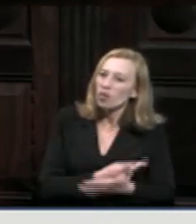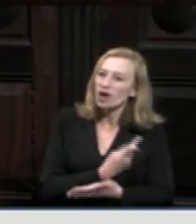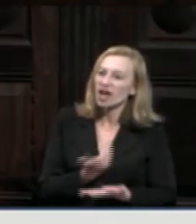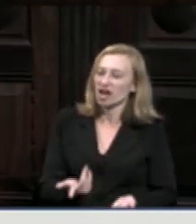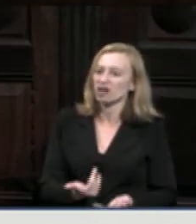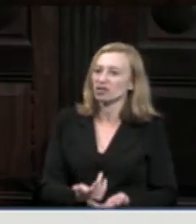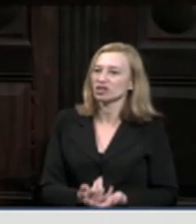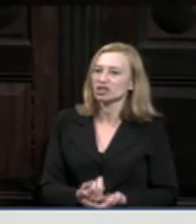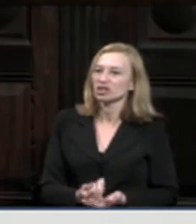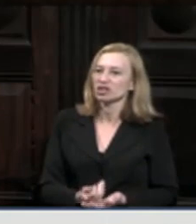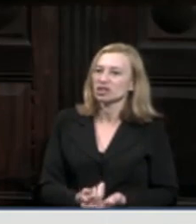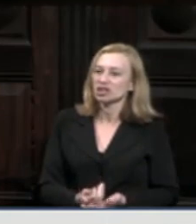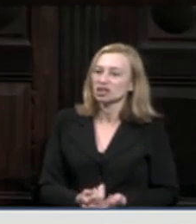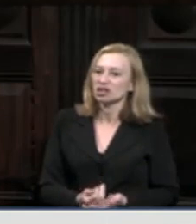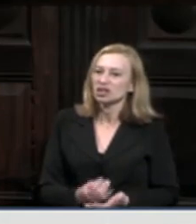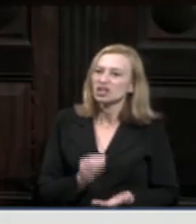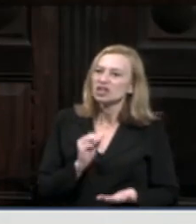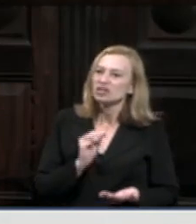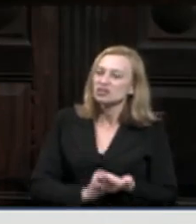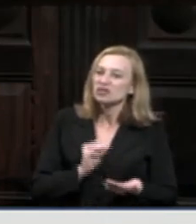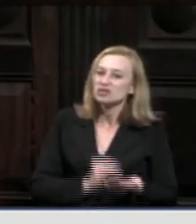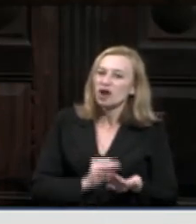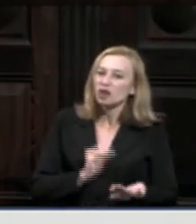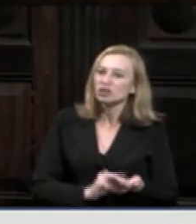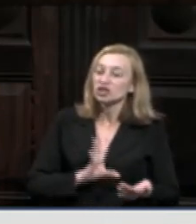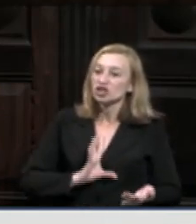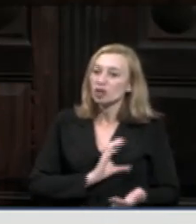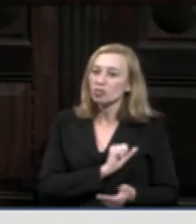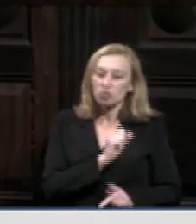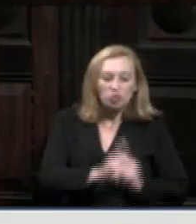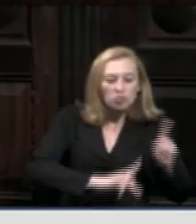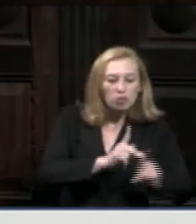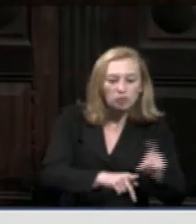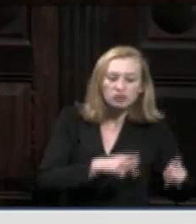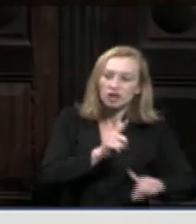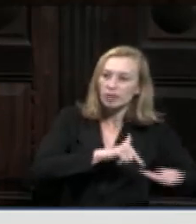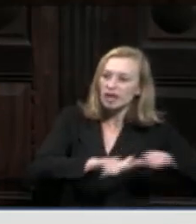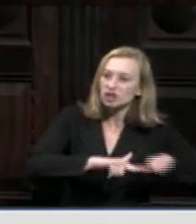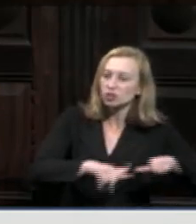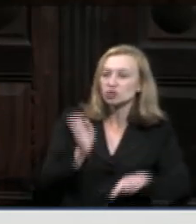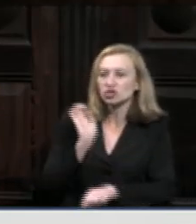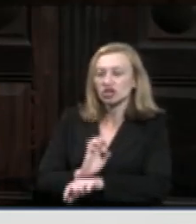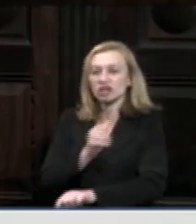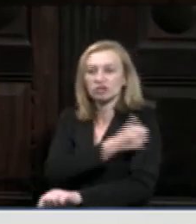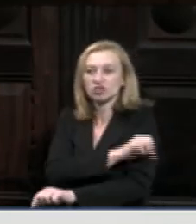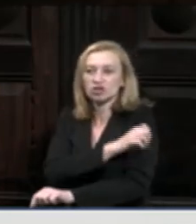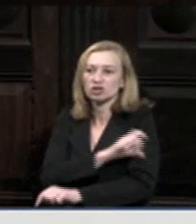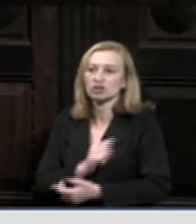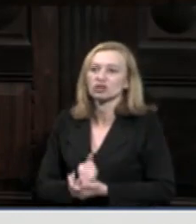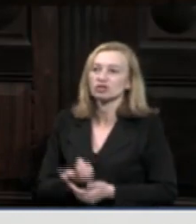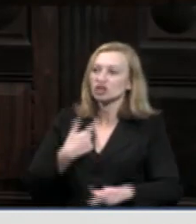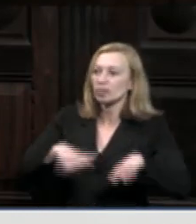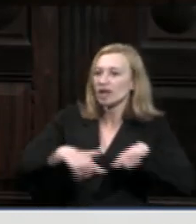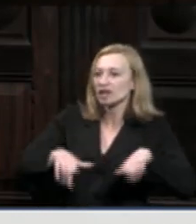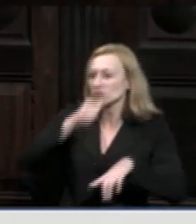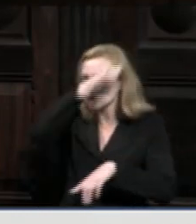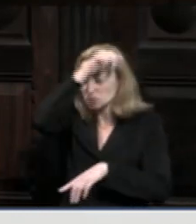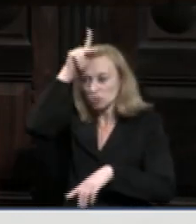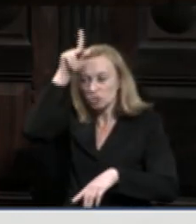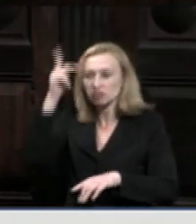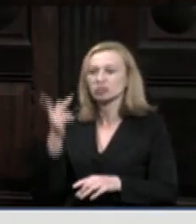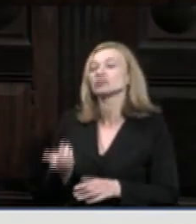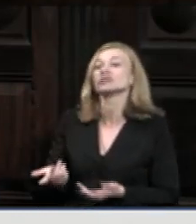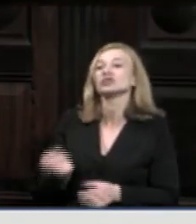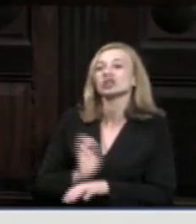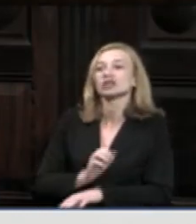precarização das vidas dos trabalhadores do Estado do Rio de Janeiro, dos servidores públicos do Estado do Rio de